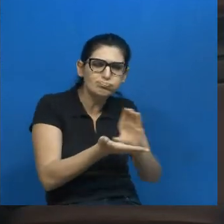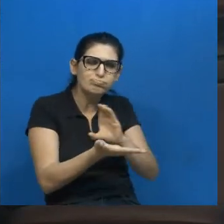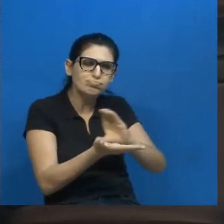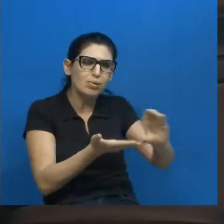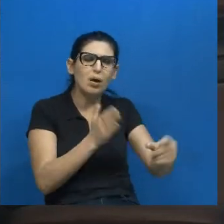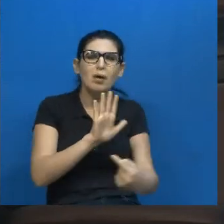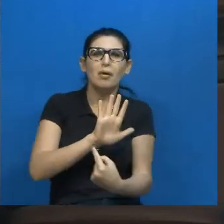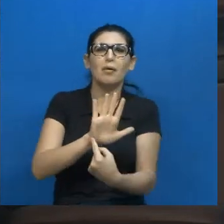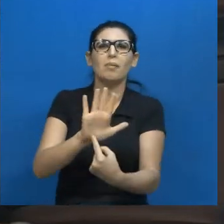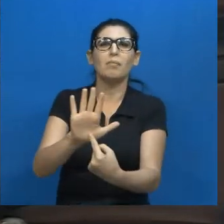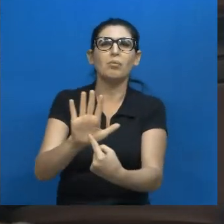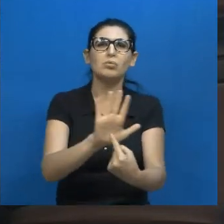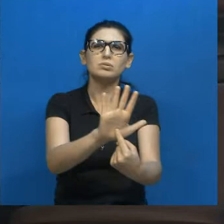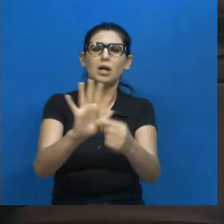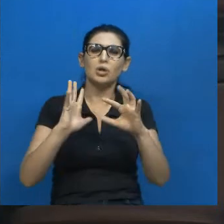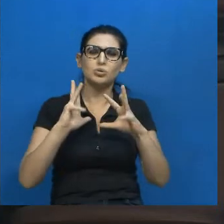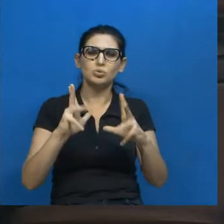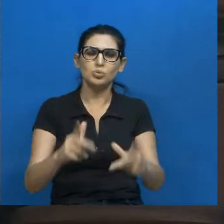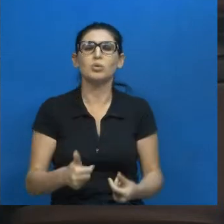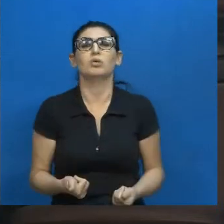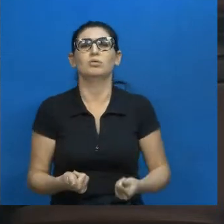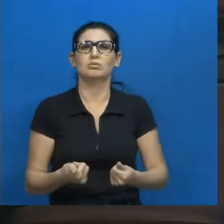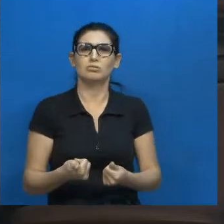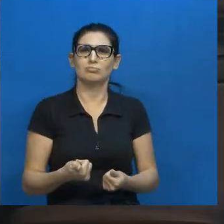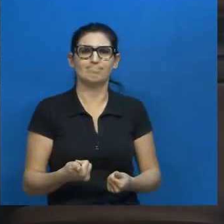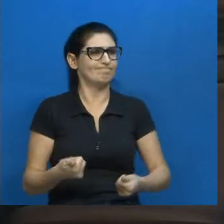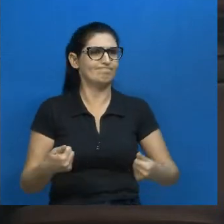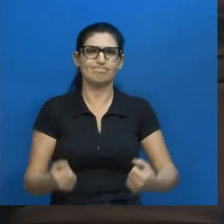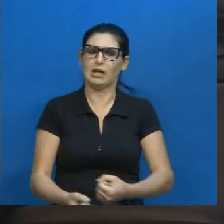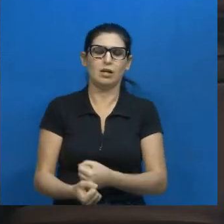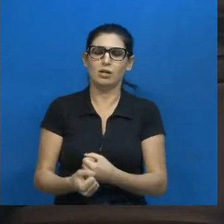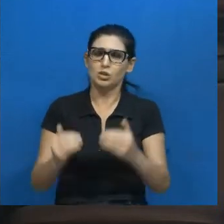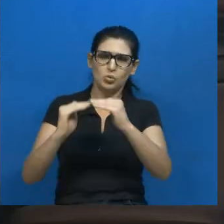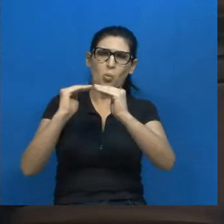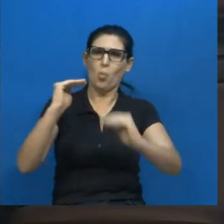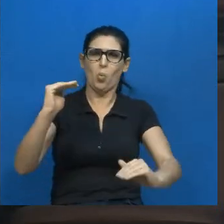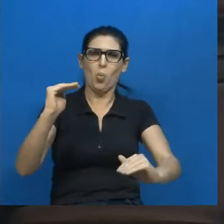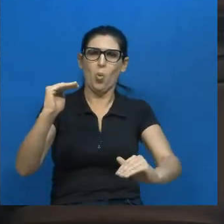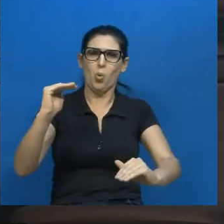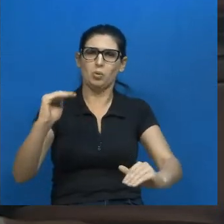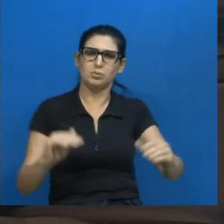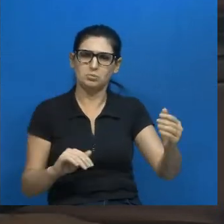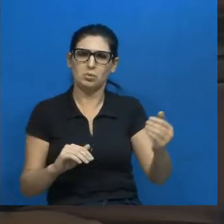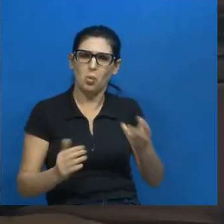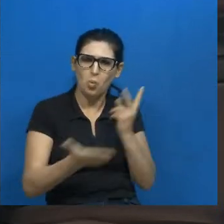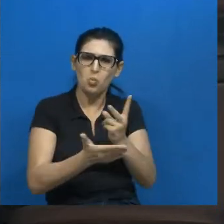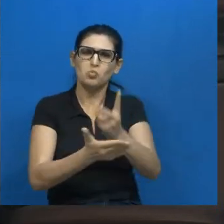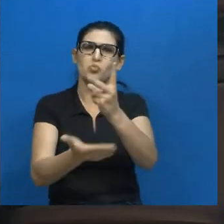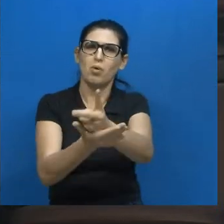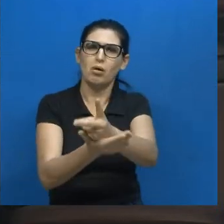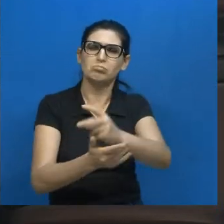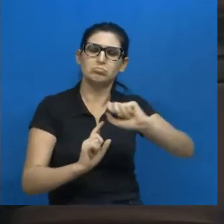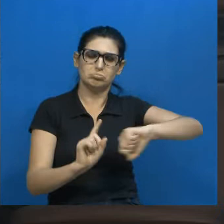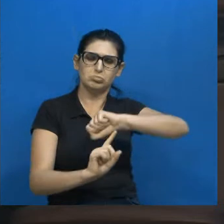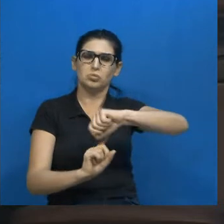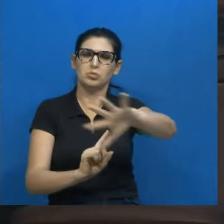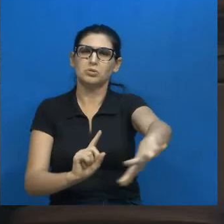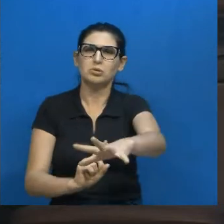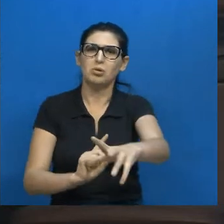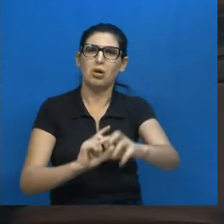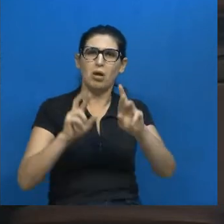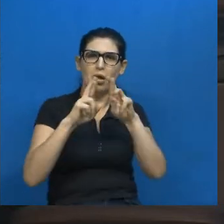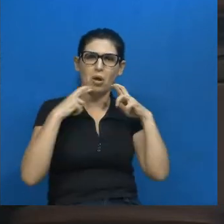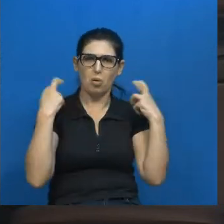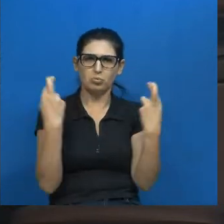transparência impede um debate democrático efetivamente participativo pela sociedade civil. Considerando a complexidade